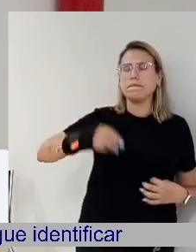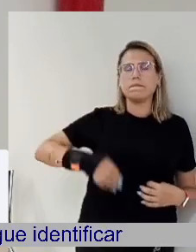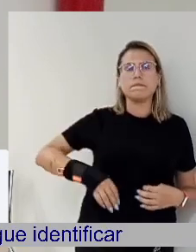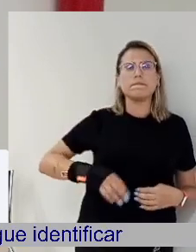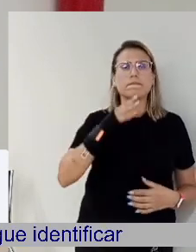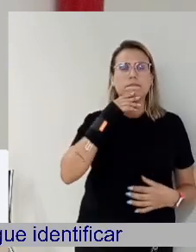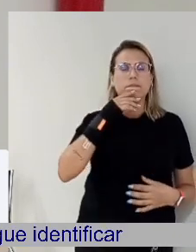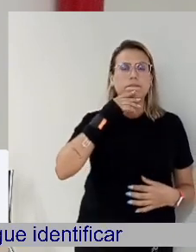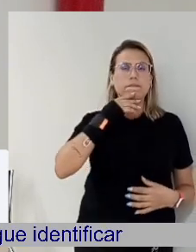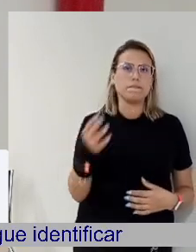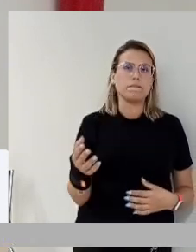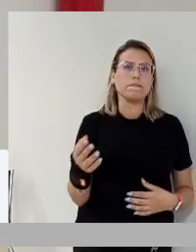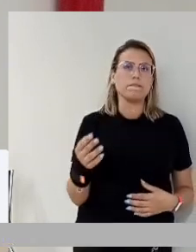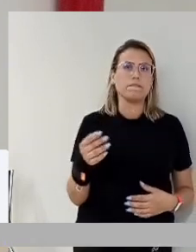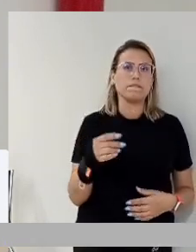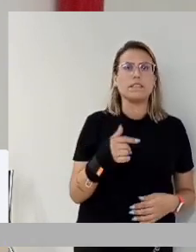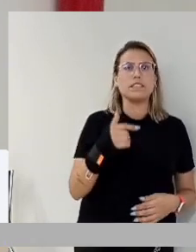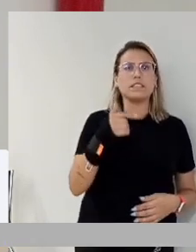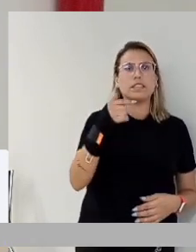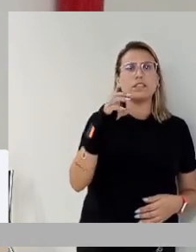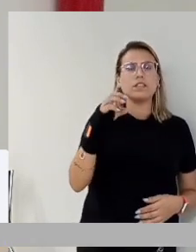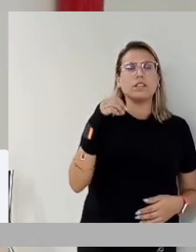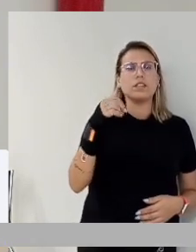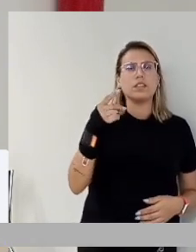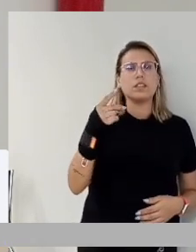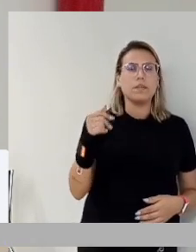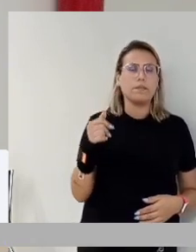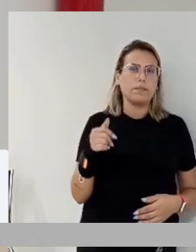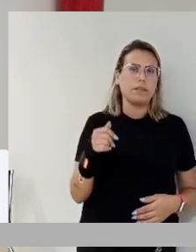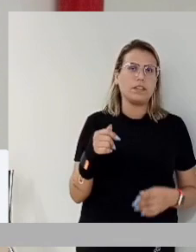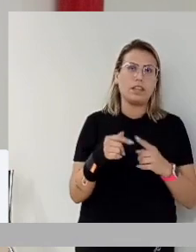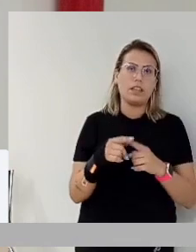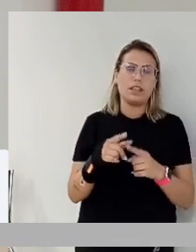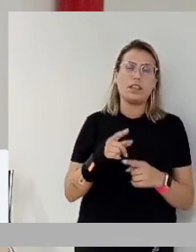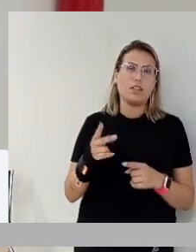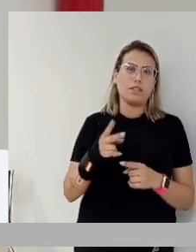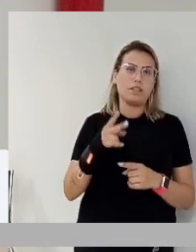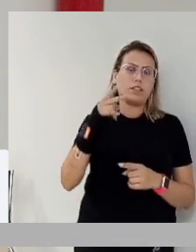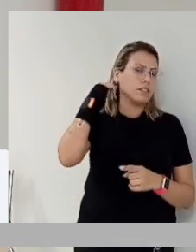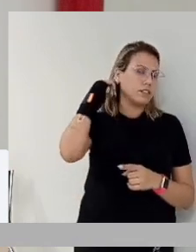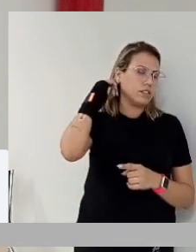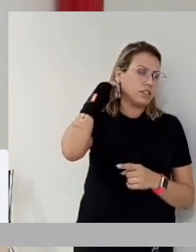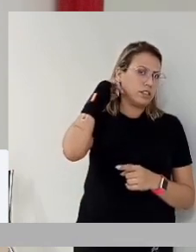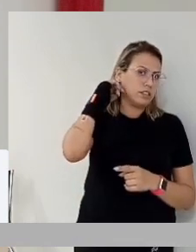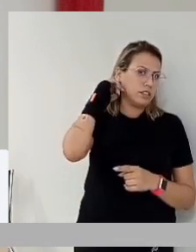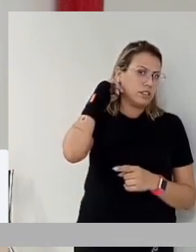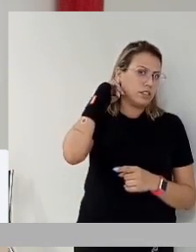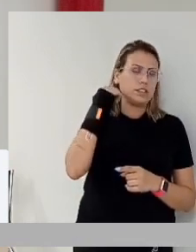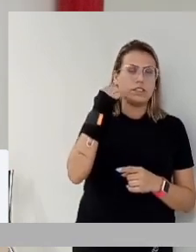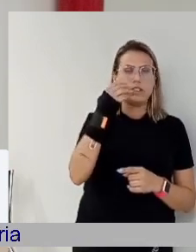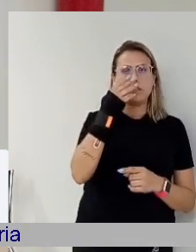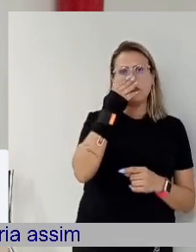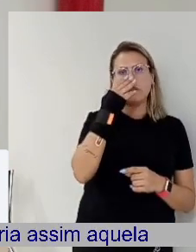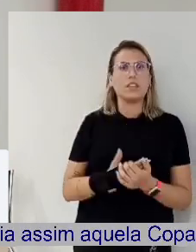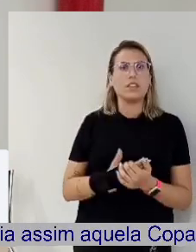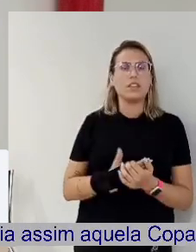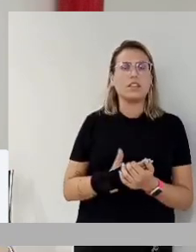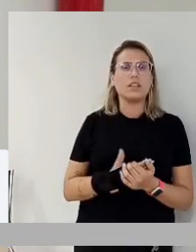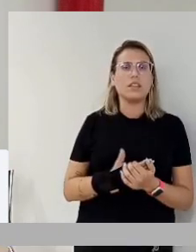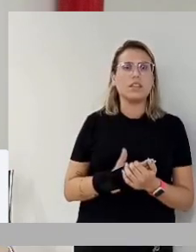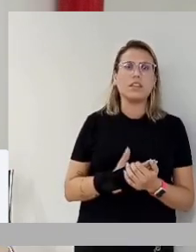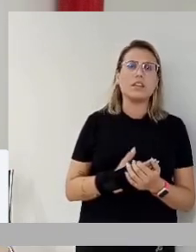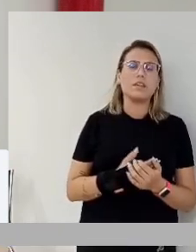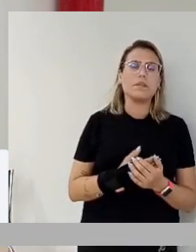sete Copa sete Copa ela tem uma vantagem nós plantemos de frente aquela Escolinha Primeiro passo ela cria assim aquela Copa bem bonita